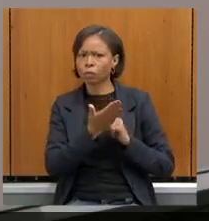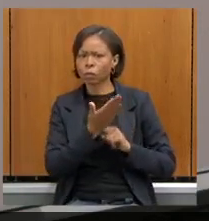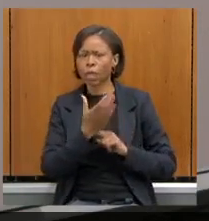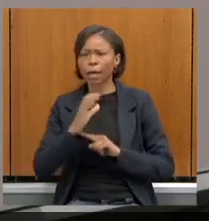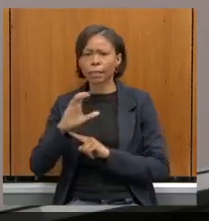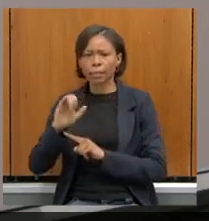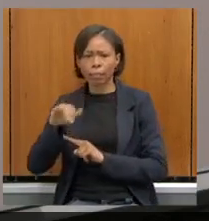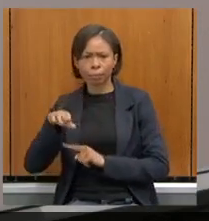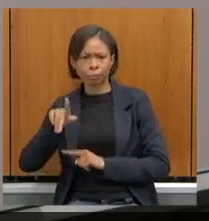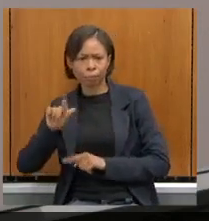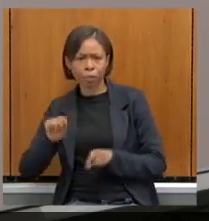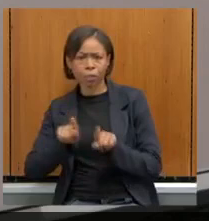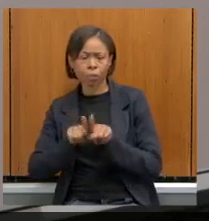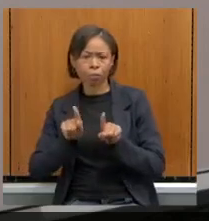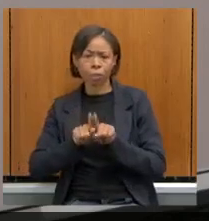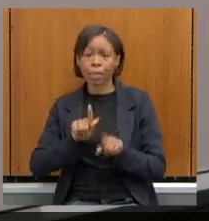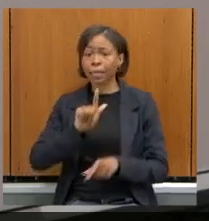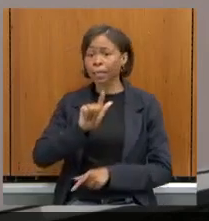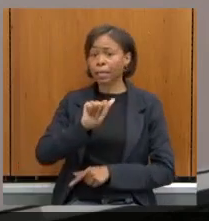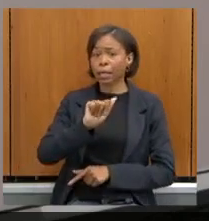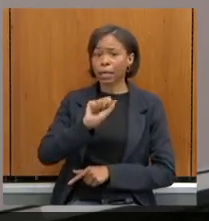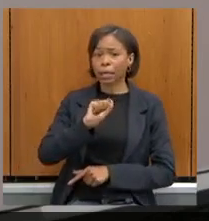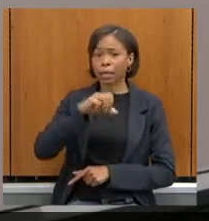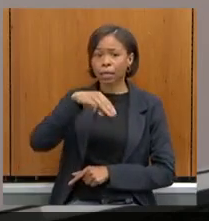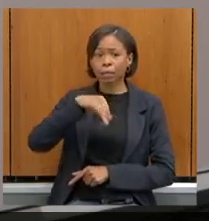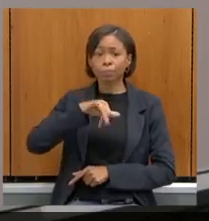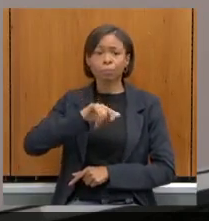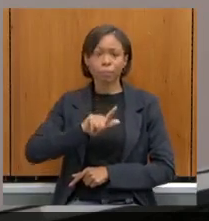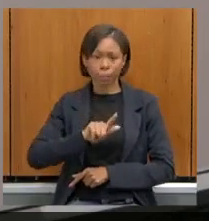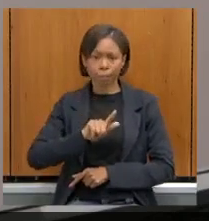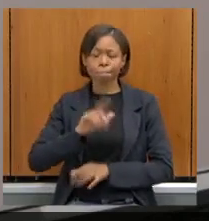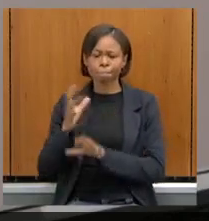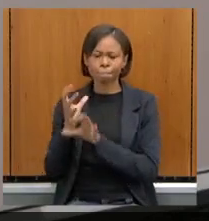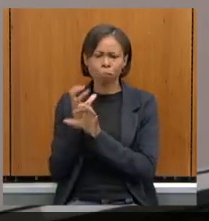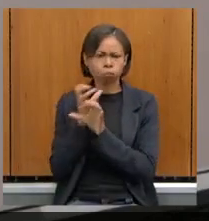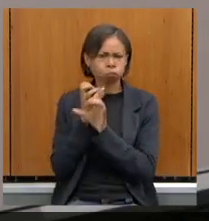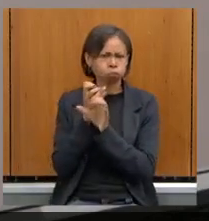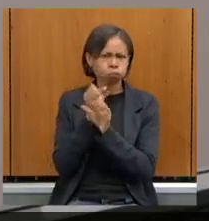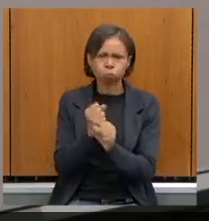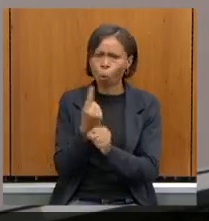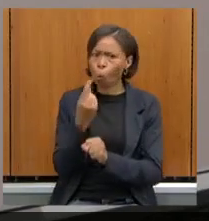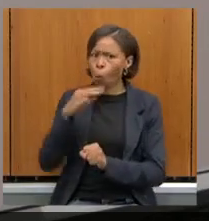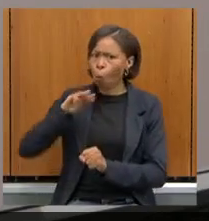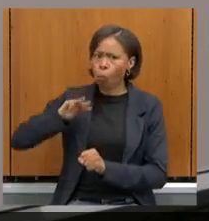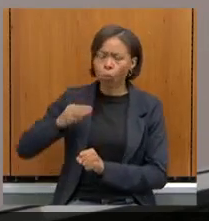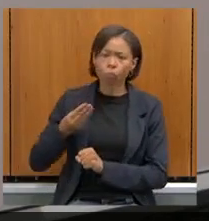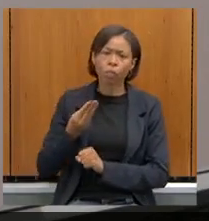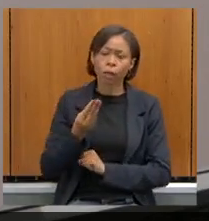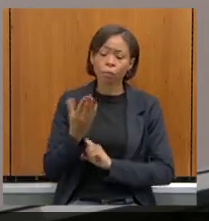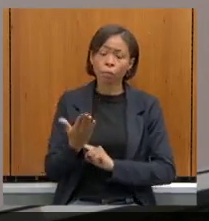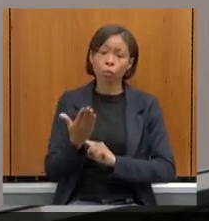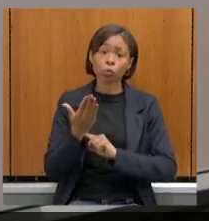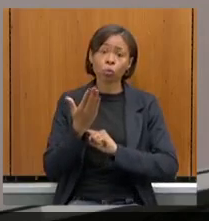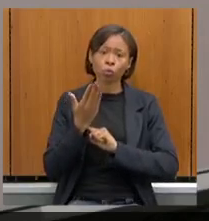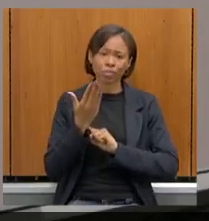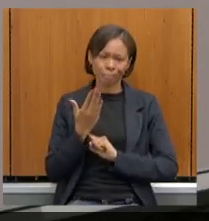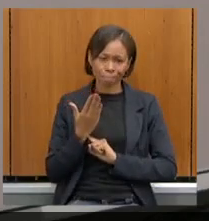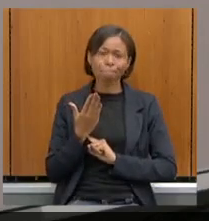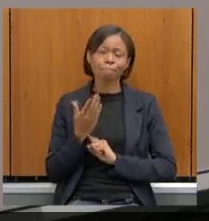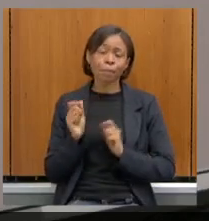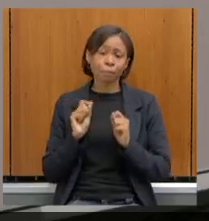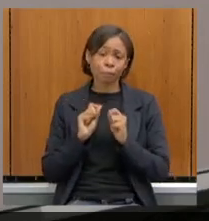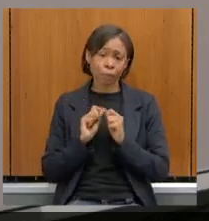,7 milhão para a gente fazer o dossiê de tombamento, juntamente com o IFAM, para